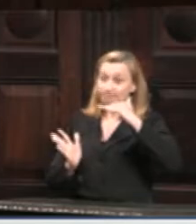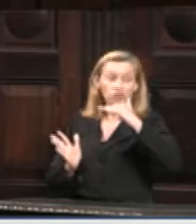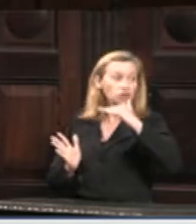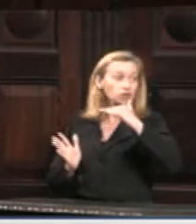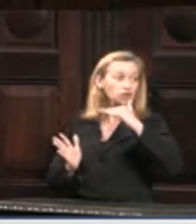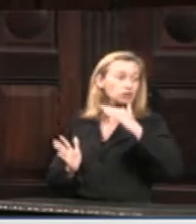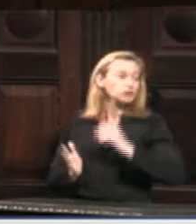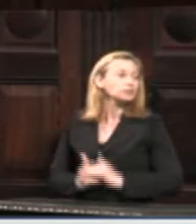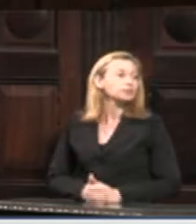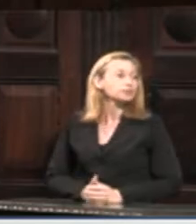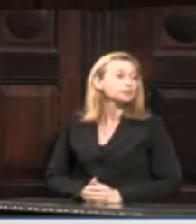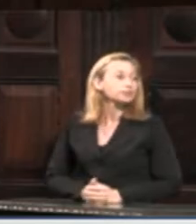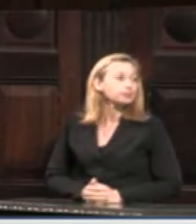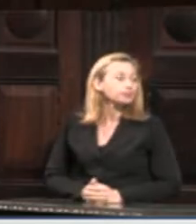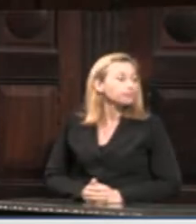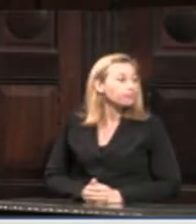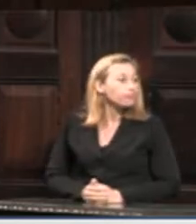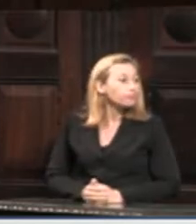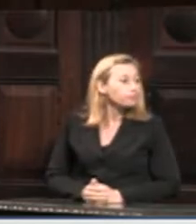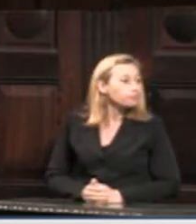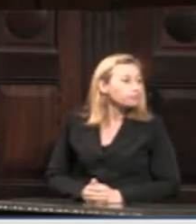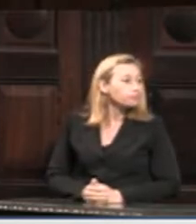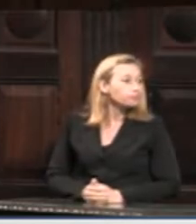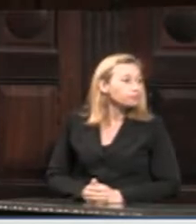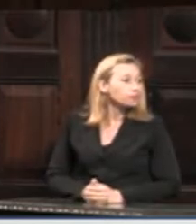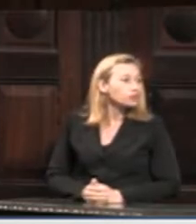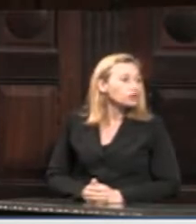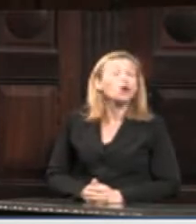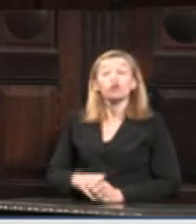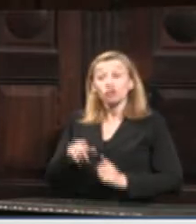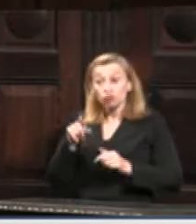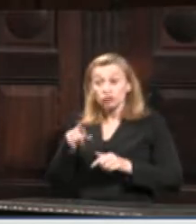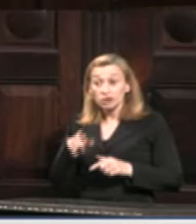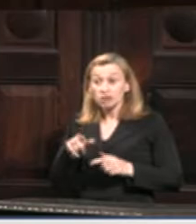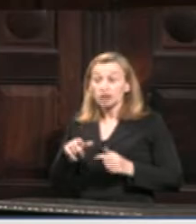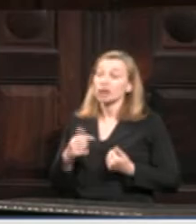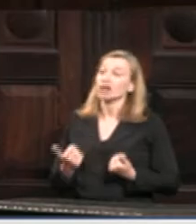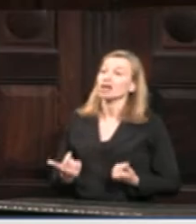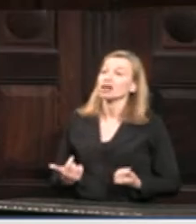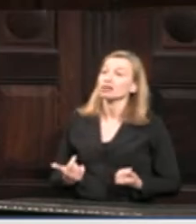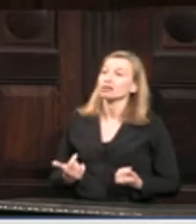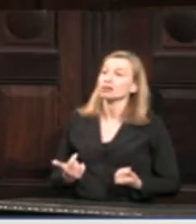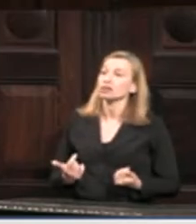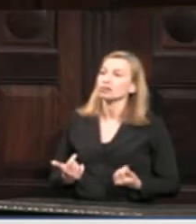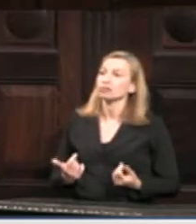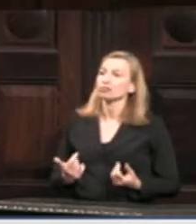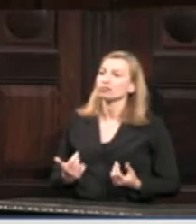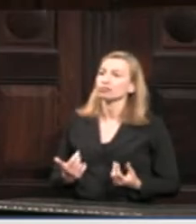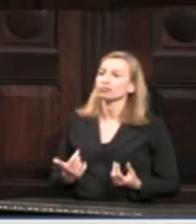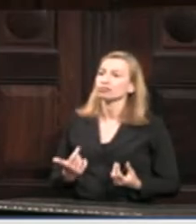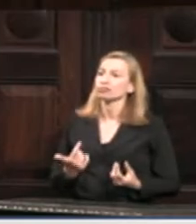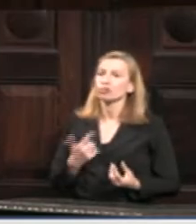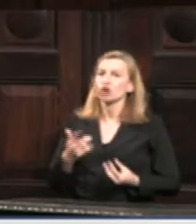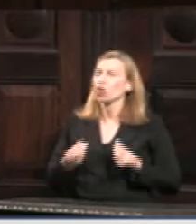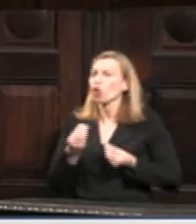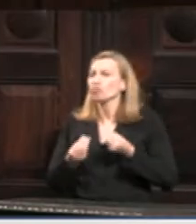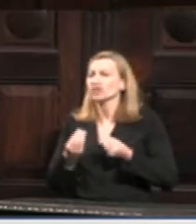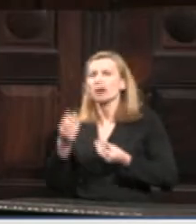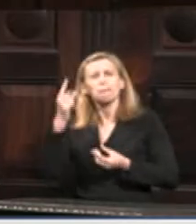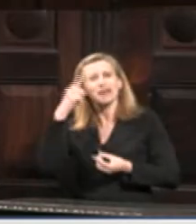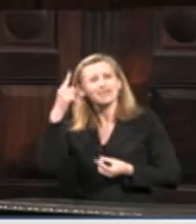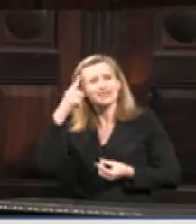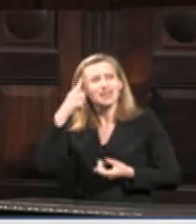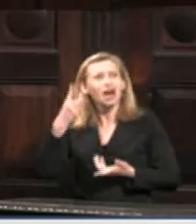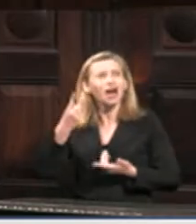um posicionamento que você reflita, não ter uma aliança que você possa